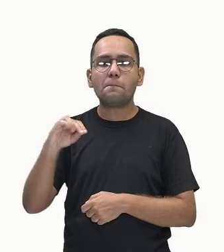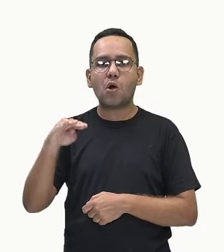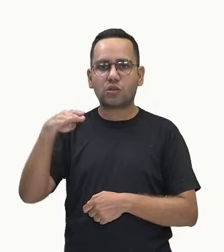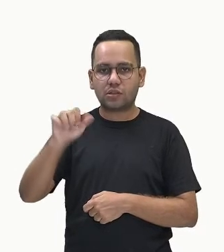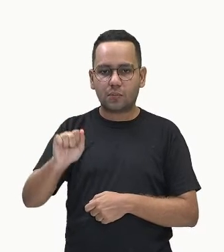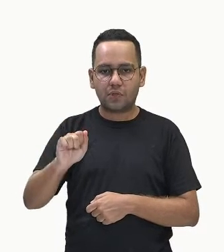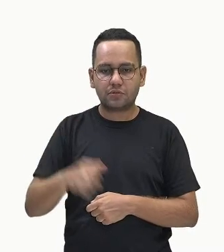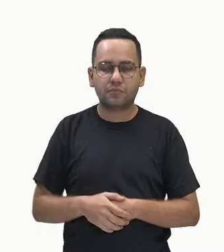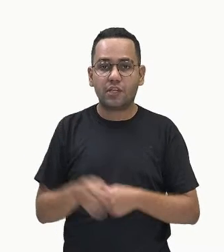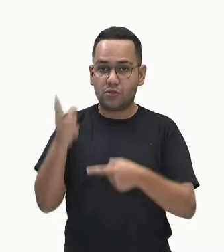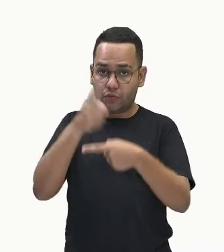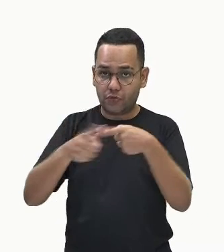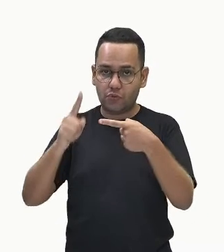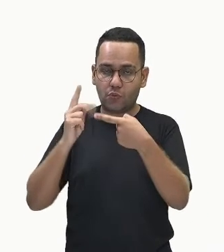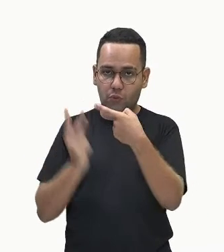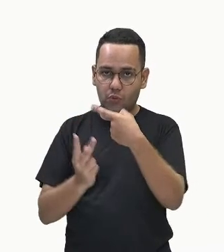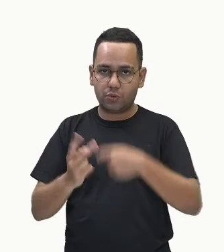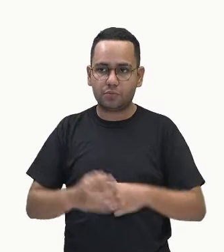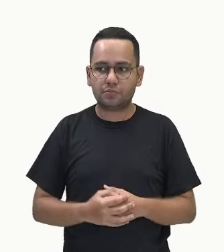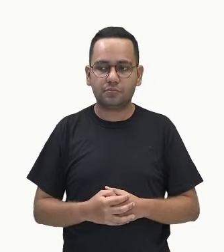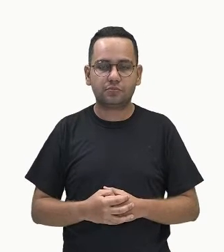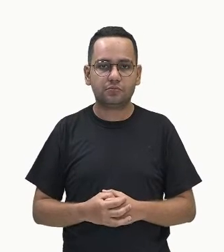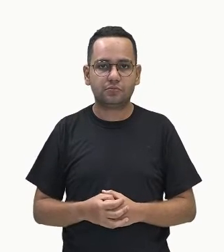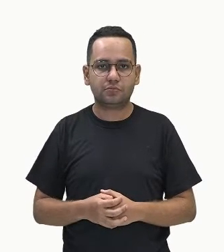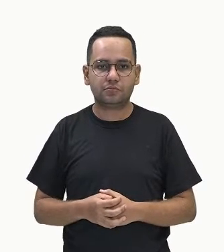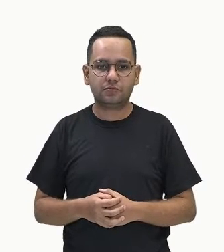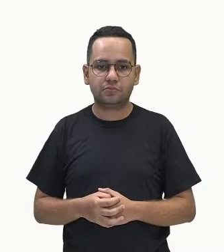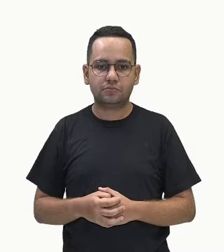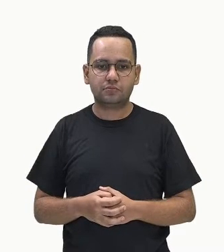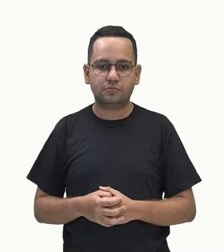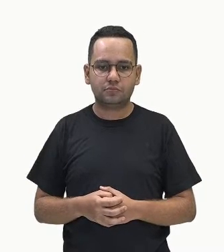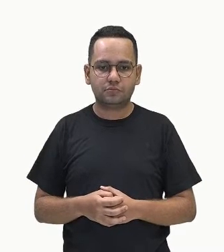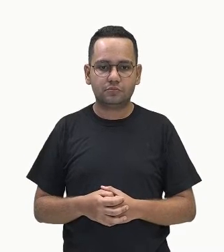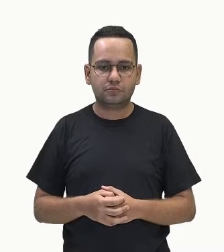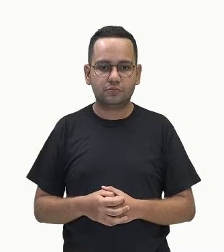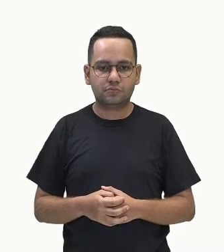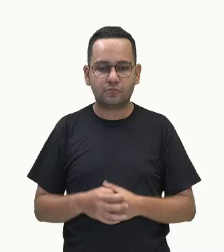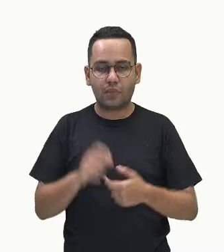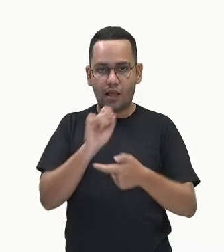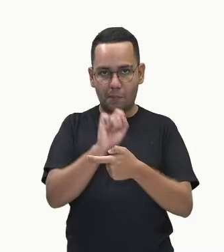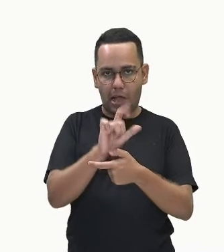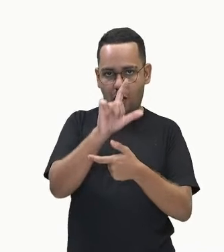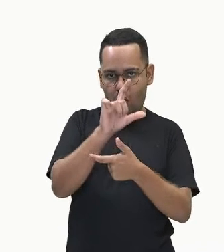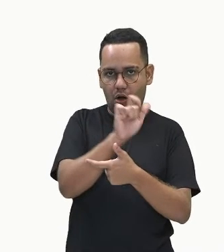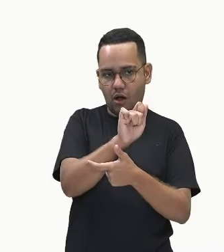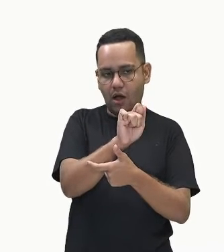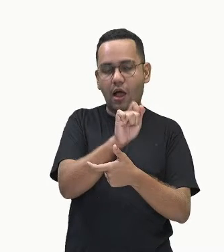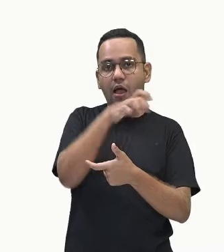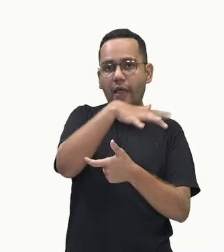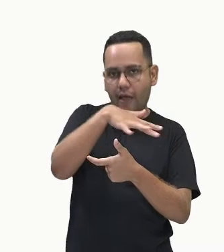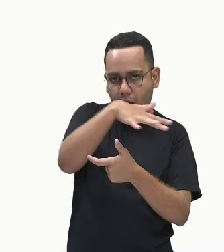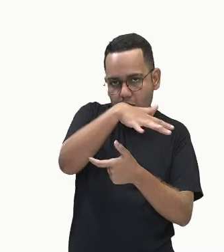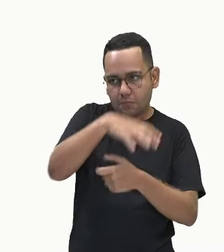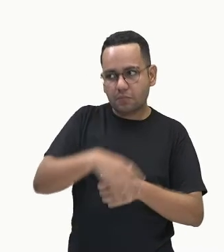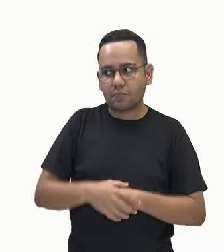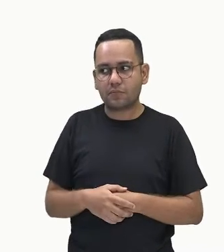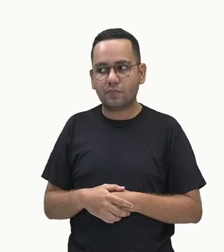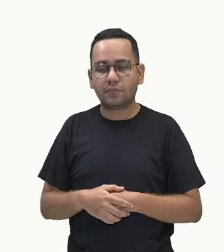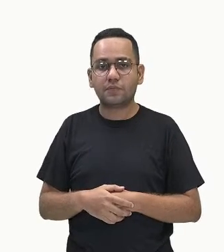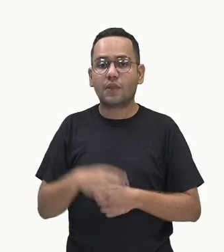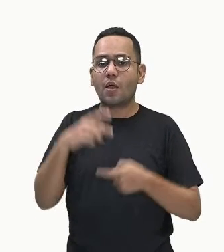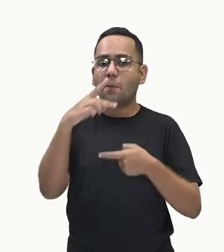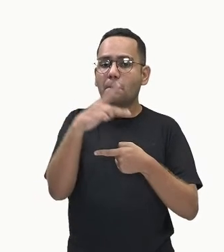o apótema dividido por 2. Tá? Então, bem claro aí, A maiúsculo é a área do polígono. P é